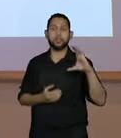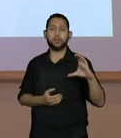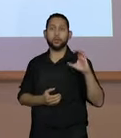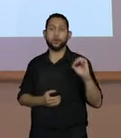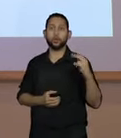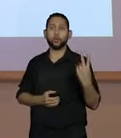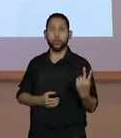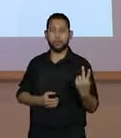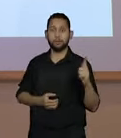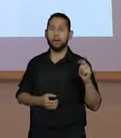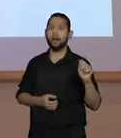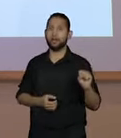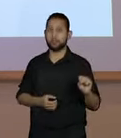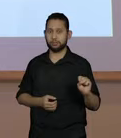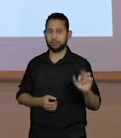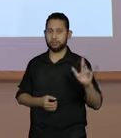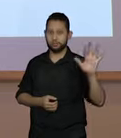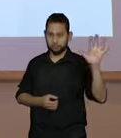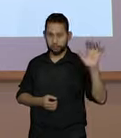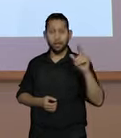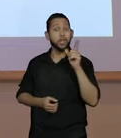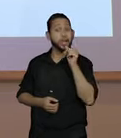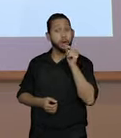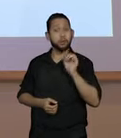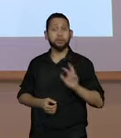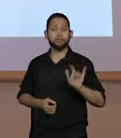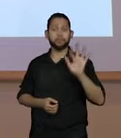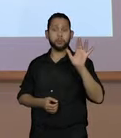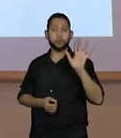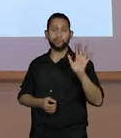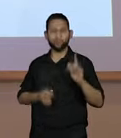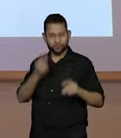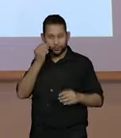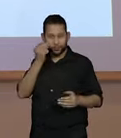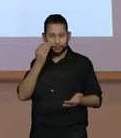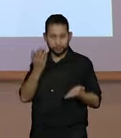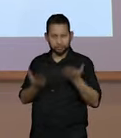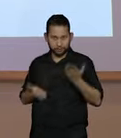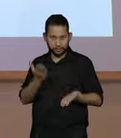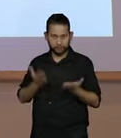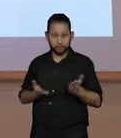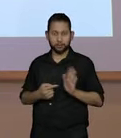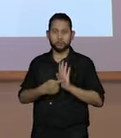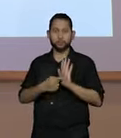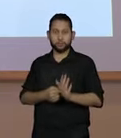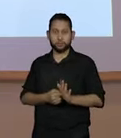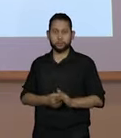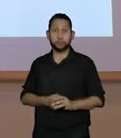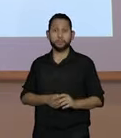gás carbônico, e vapor de água. Então vamos balancear, seguindo a mesma regra,